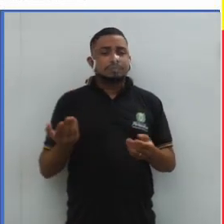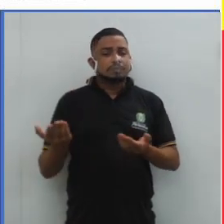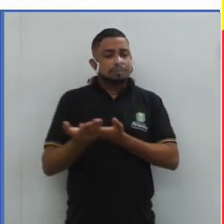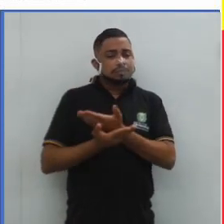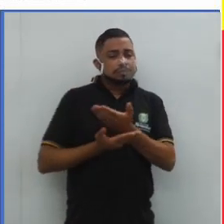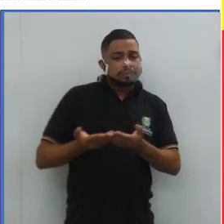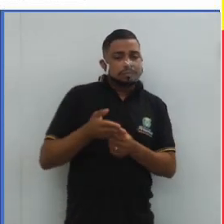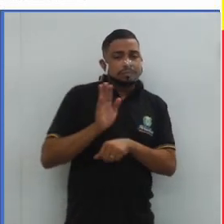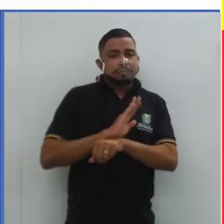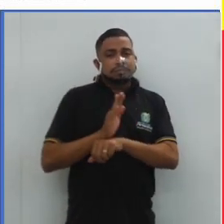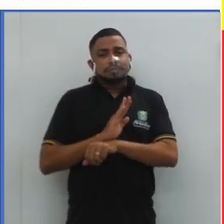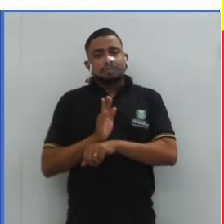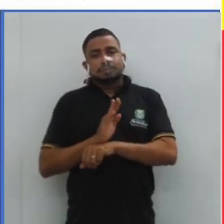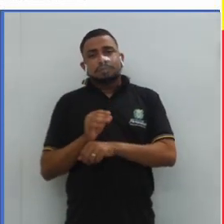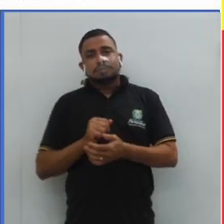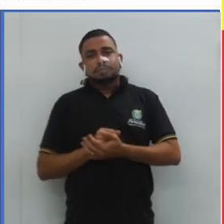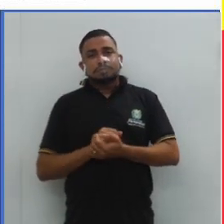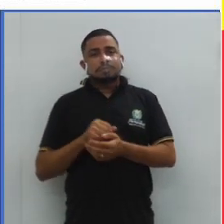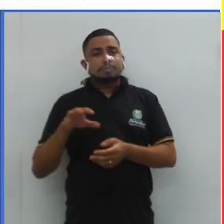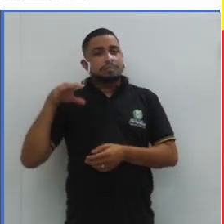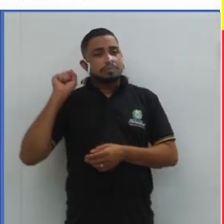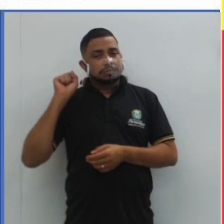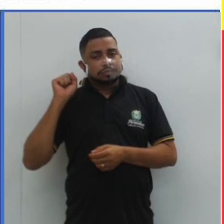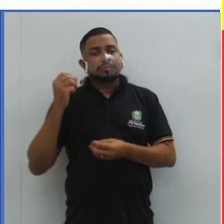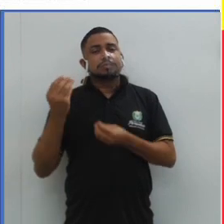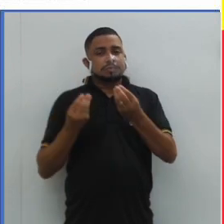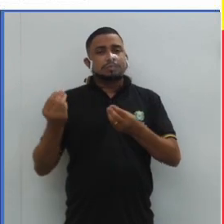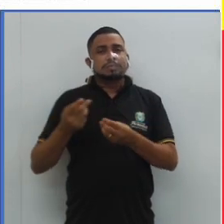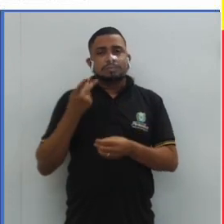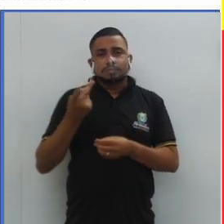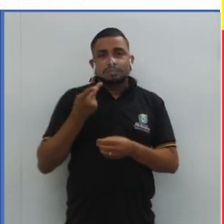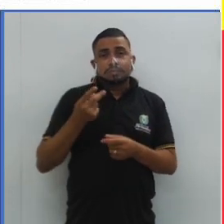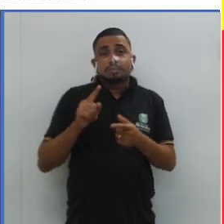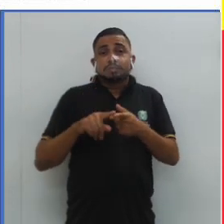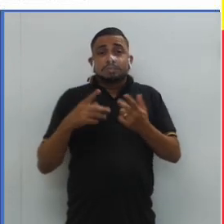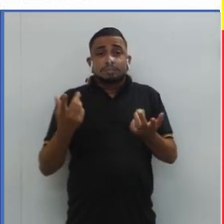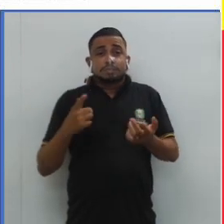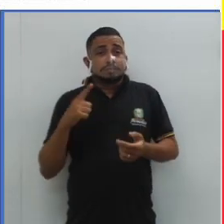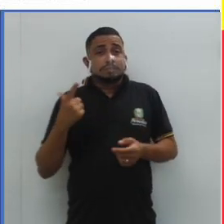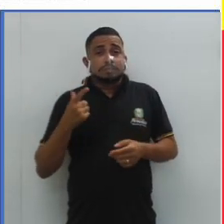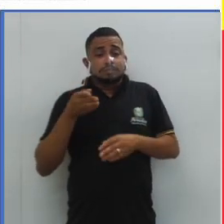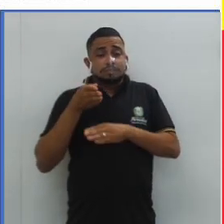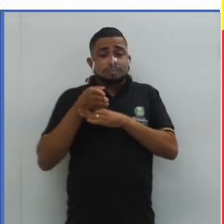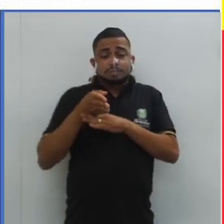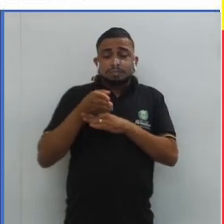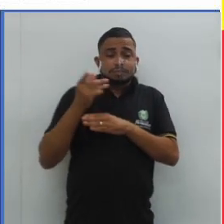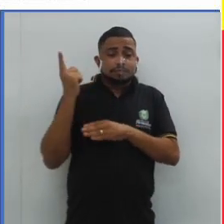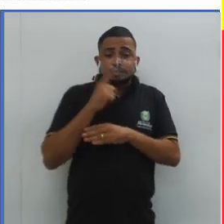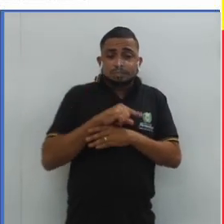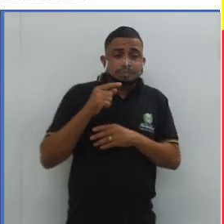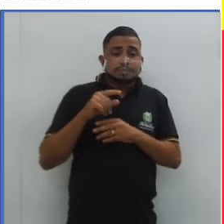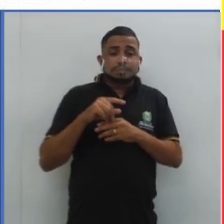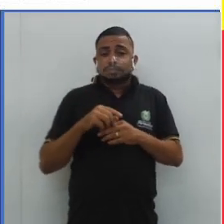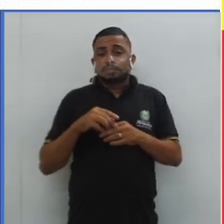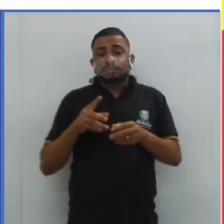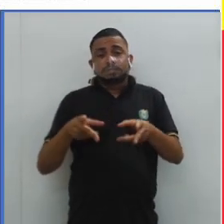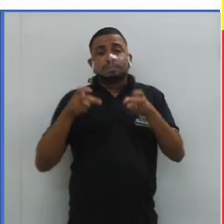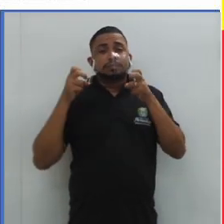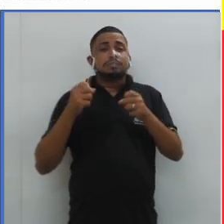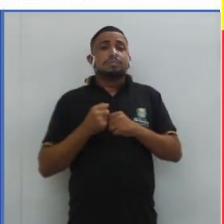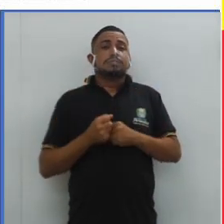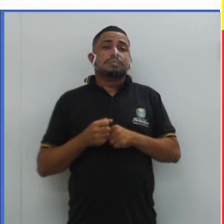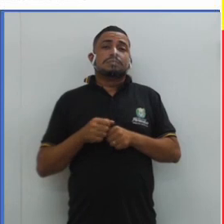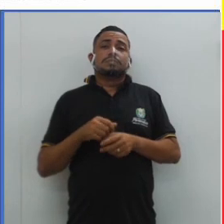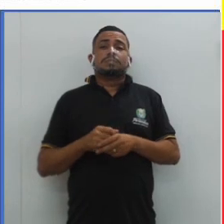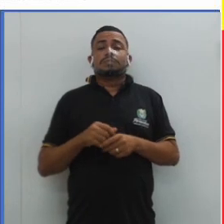a sincronização das cenas dos filmes com os registros sonoros, como eu falei. Né? Então, assim, não tinha câmera que conseguia, nem tecnologia